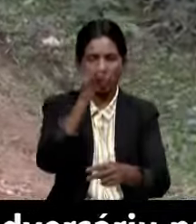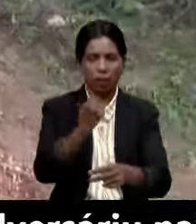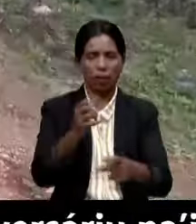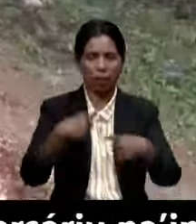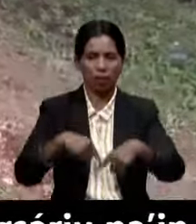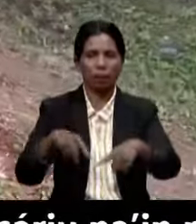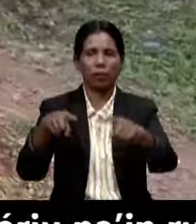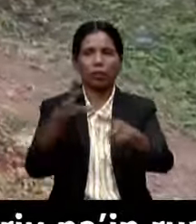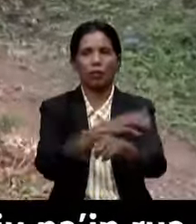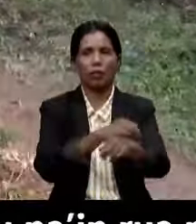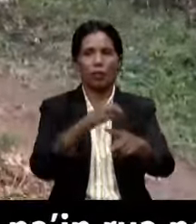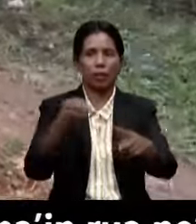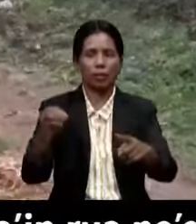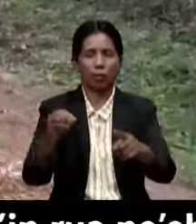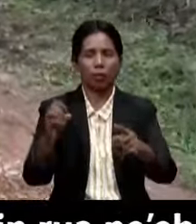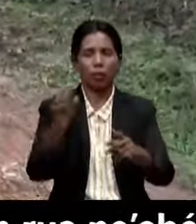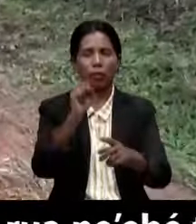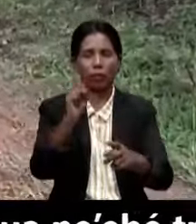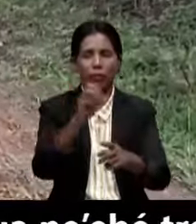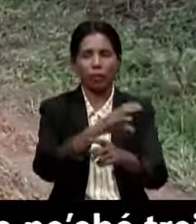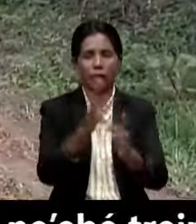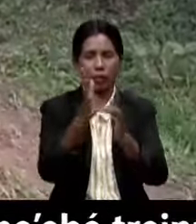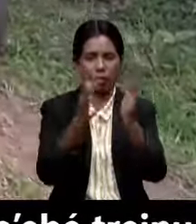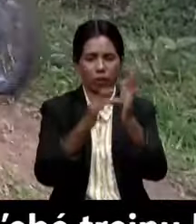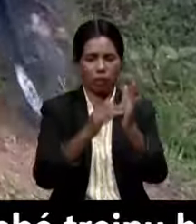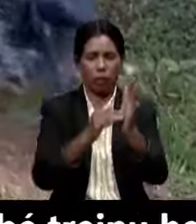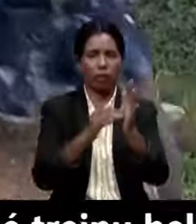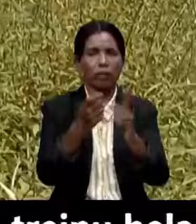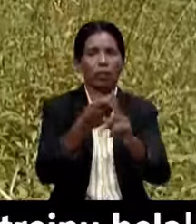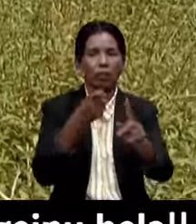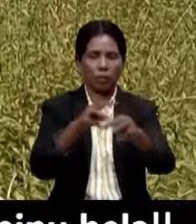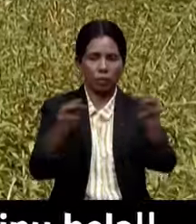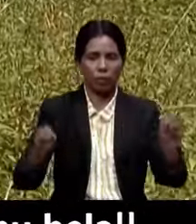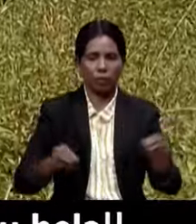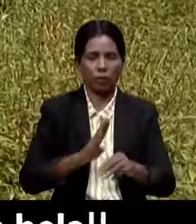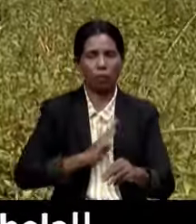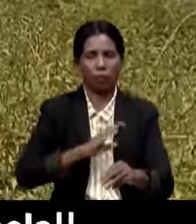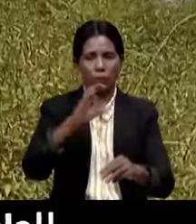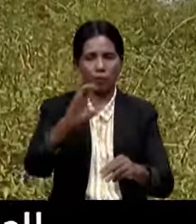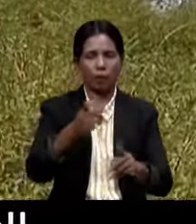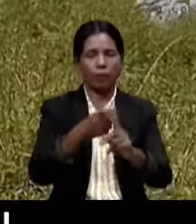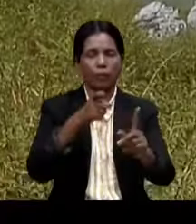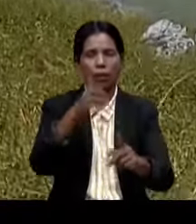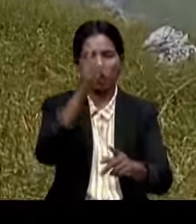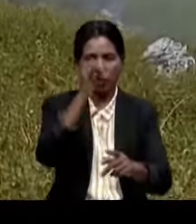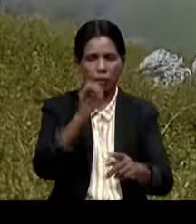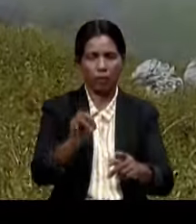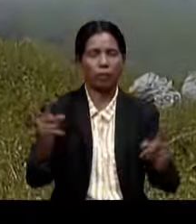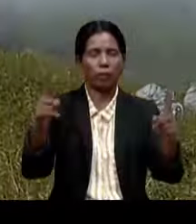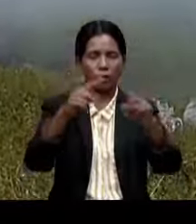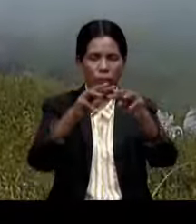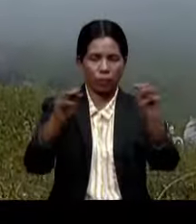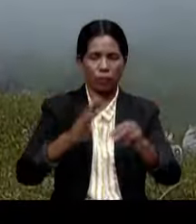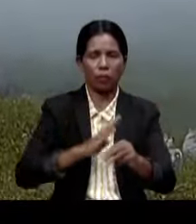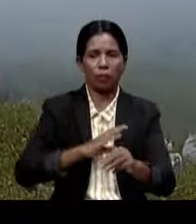ihe sitio turístico estátua Cristo Liurai Matebian, seile russi município Baucau, russi capital dili batoi ihe